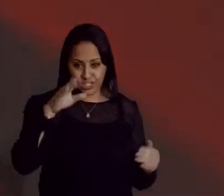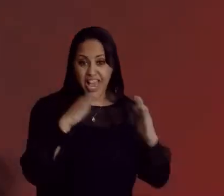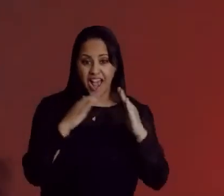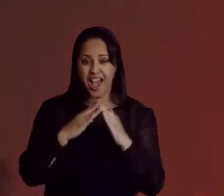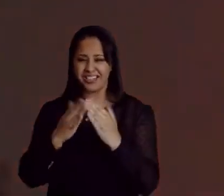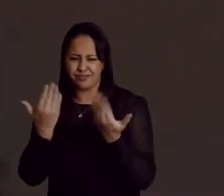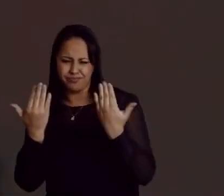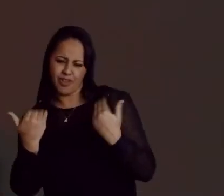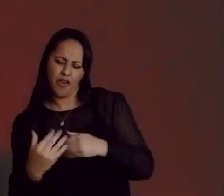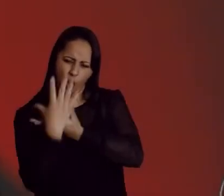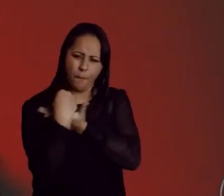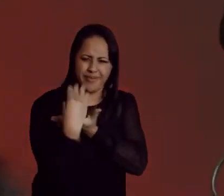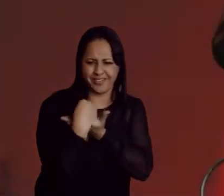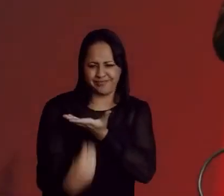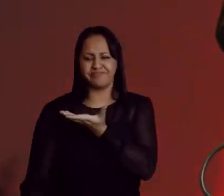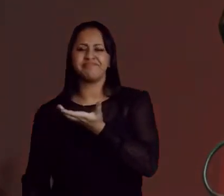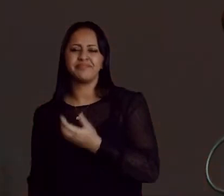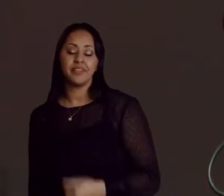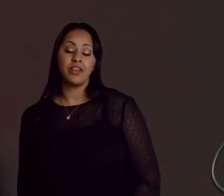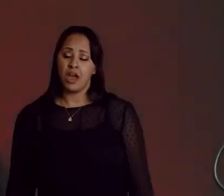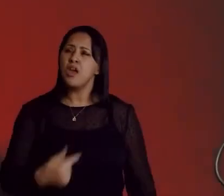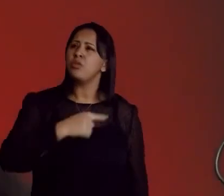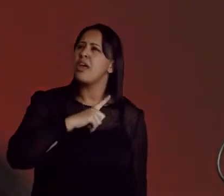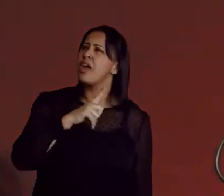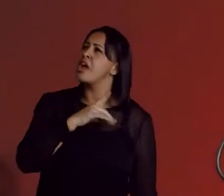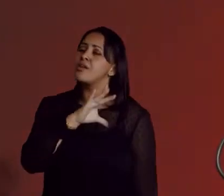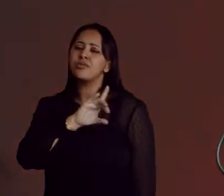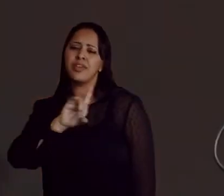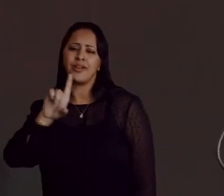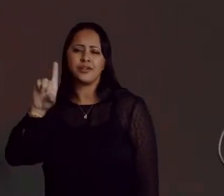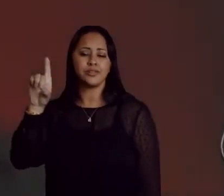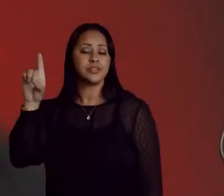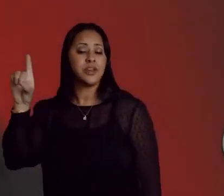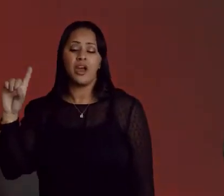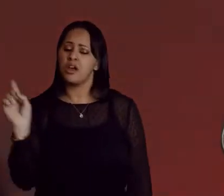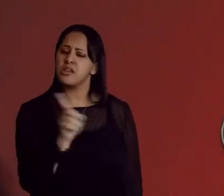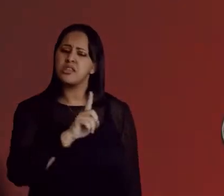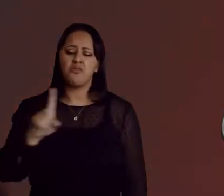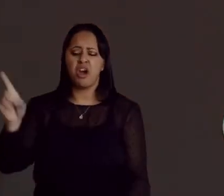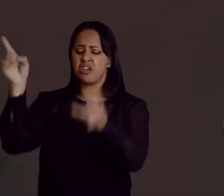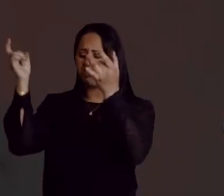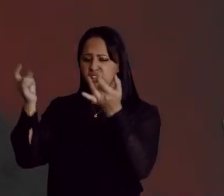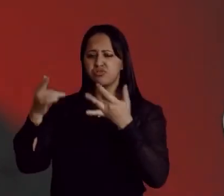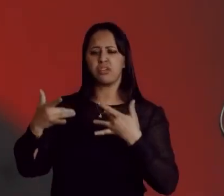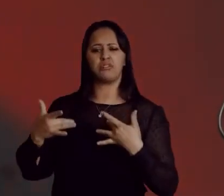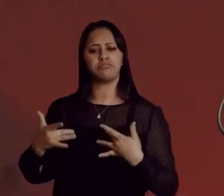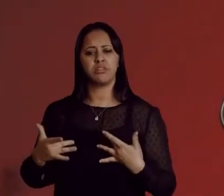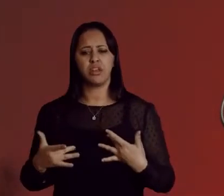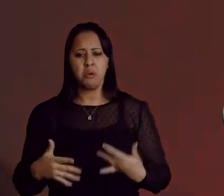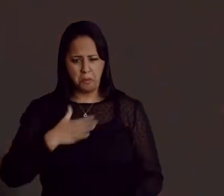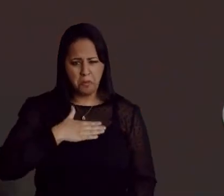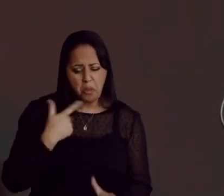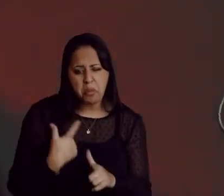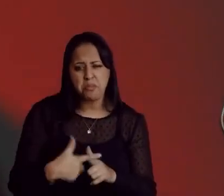Casa, cante isso com a gente, vamos, diga. Eu tenho um Deus que não vai